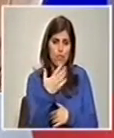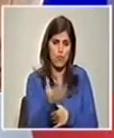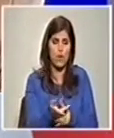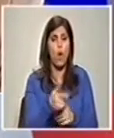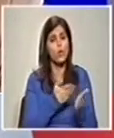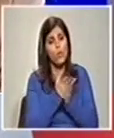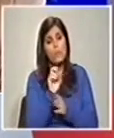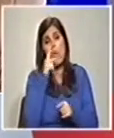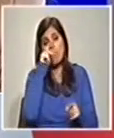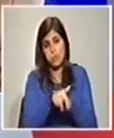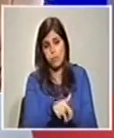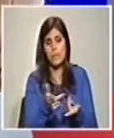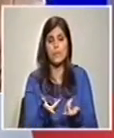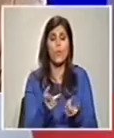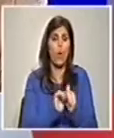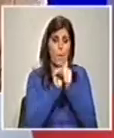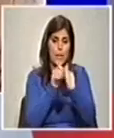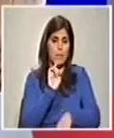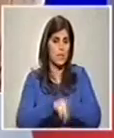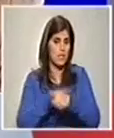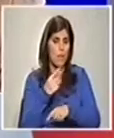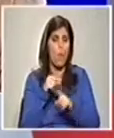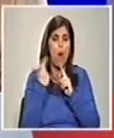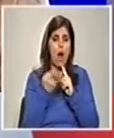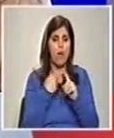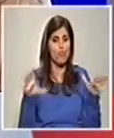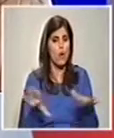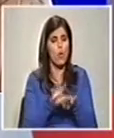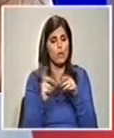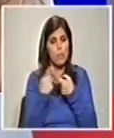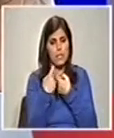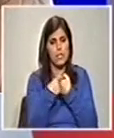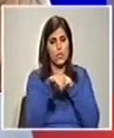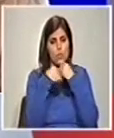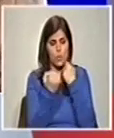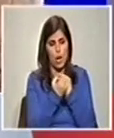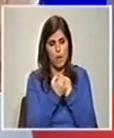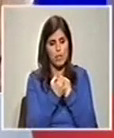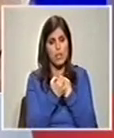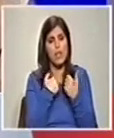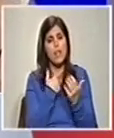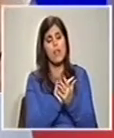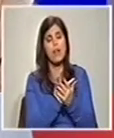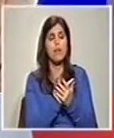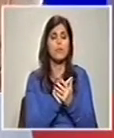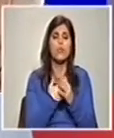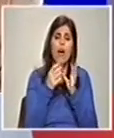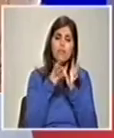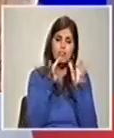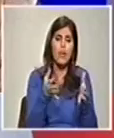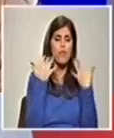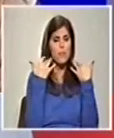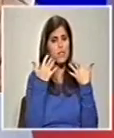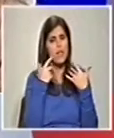Mas acima de tudo, o acompanhamento que nós fazemos, todos os anos temos um encontro de parceiros sociais, onde vamos sempre dando conta daquelas que são as novidades tecnológicas, a forma